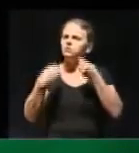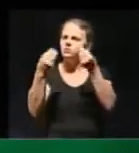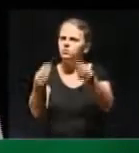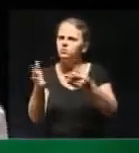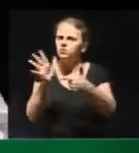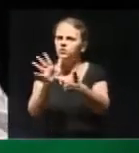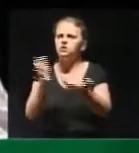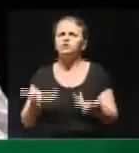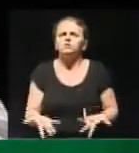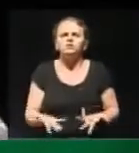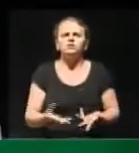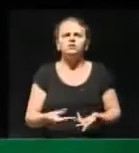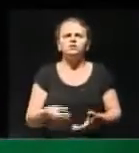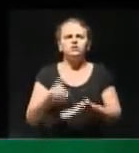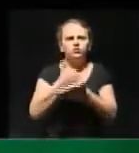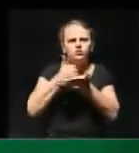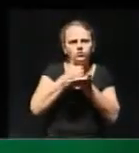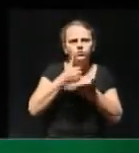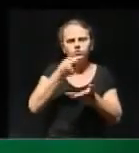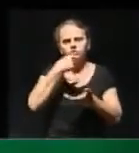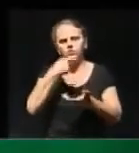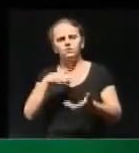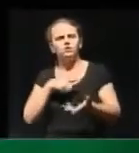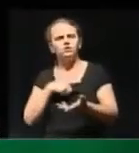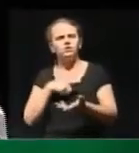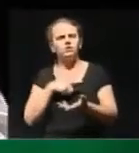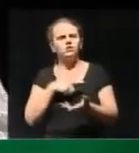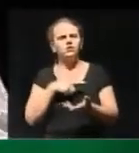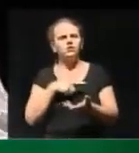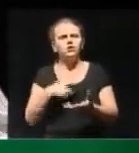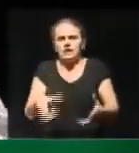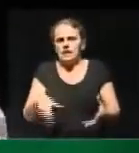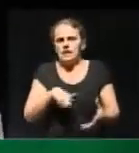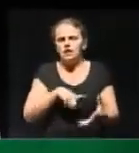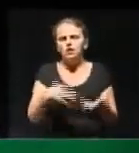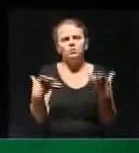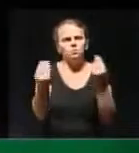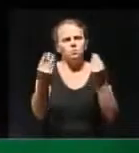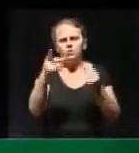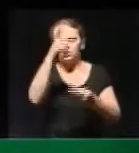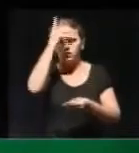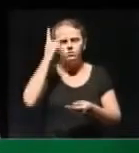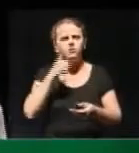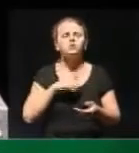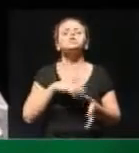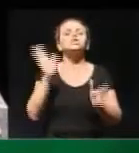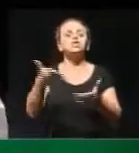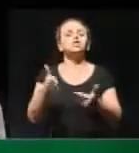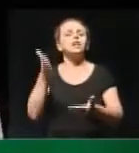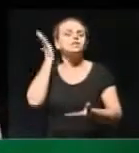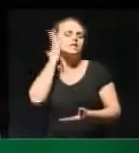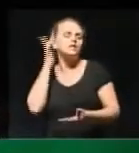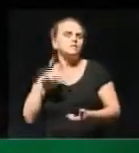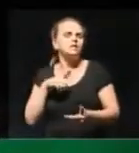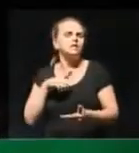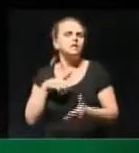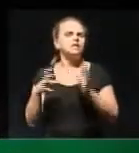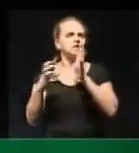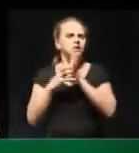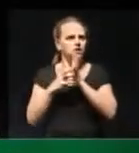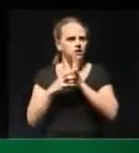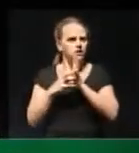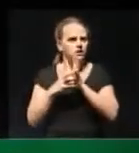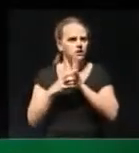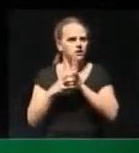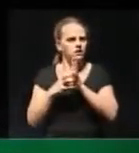Então, se eu tenho muita gente sendo diagnosticada e essas pessoas fazem tratamento corretamente, eu tenho diminuição da carga viral